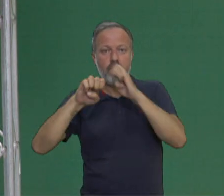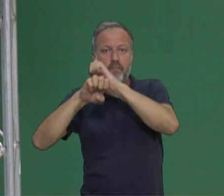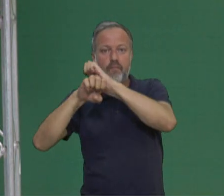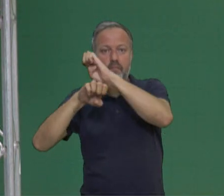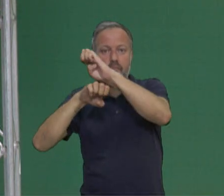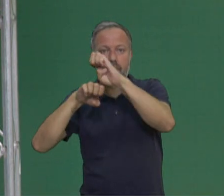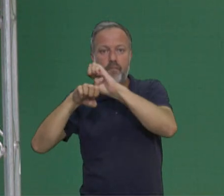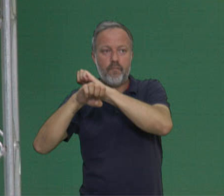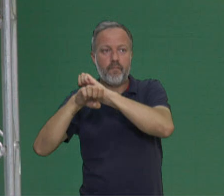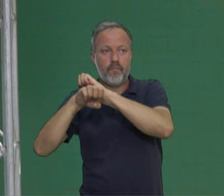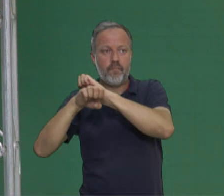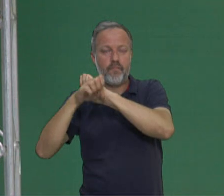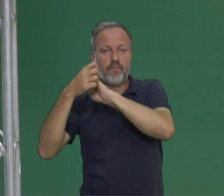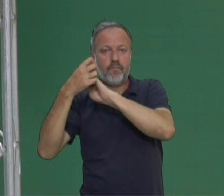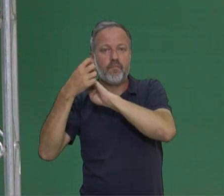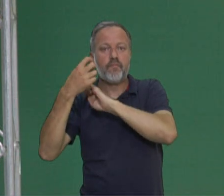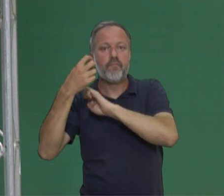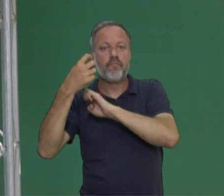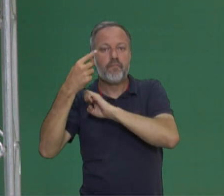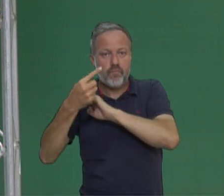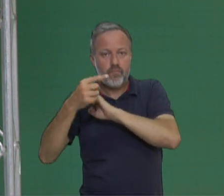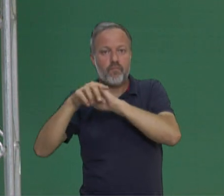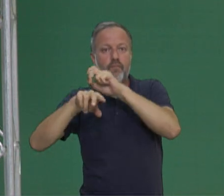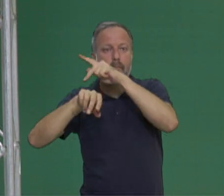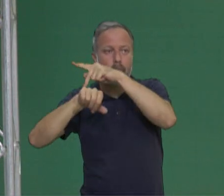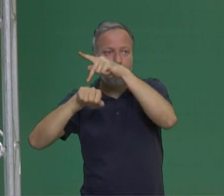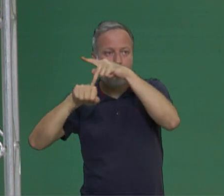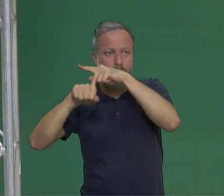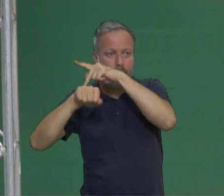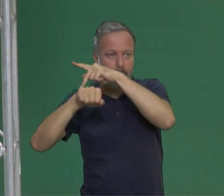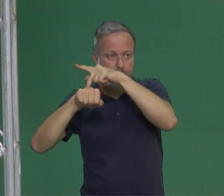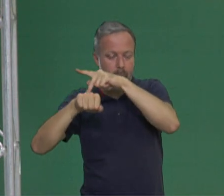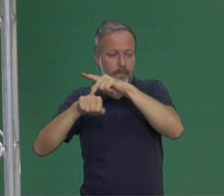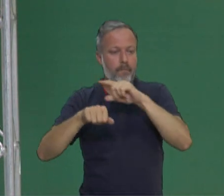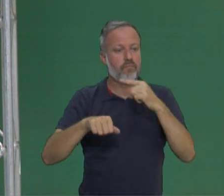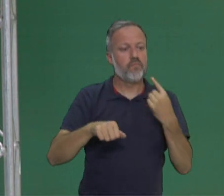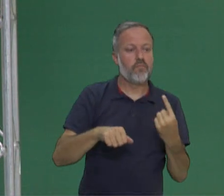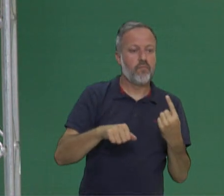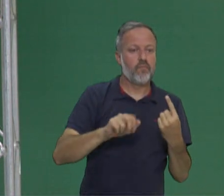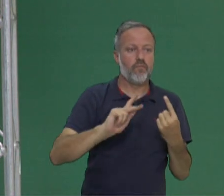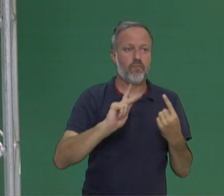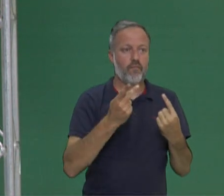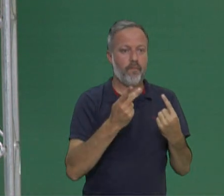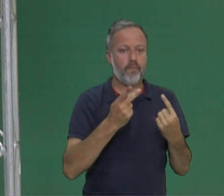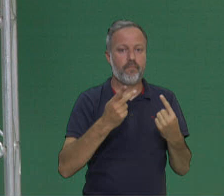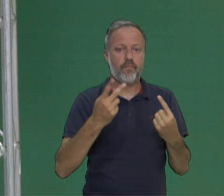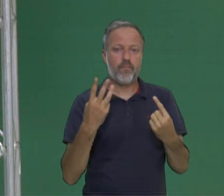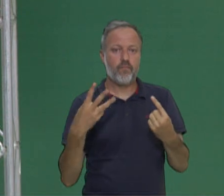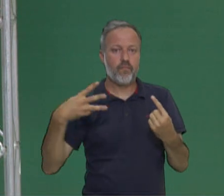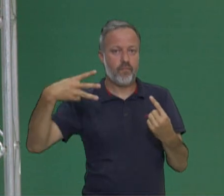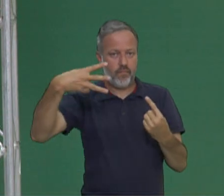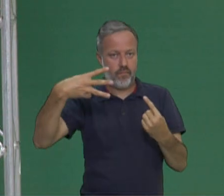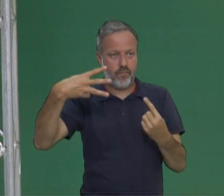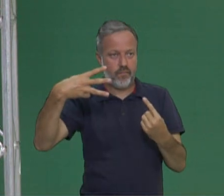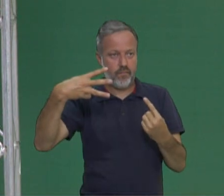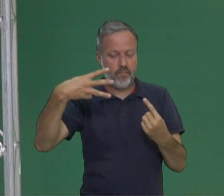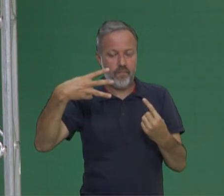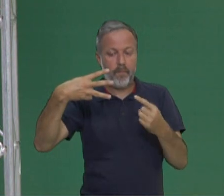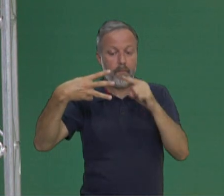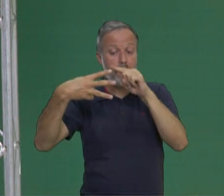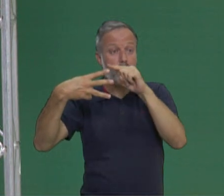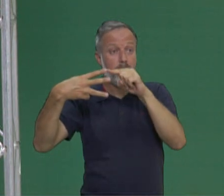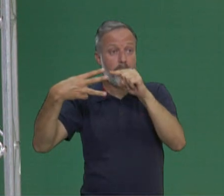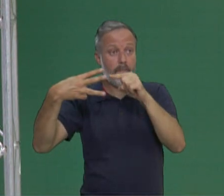elétron. Viram que o número de prótons e elétrons foi constante. O que mudou? O número de nêutrons.